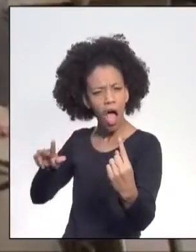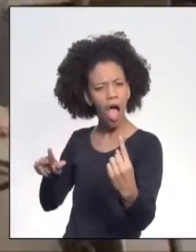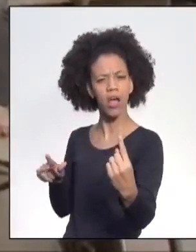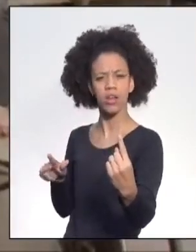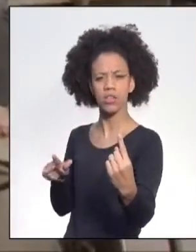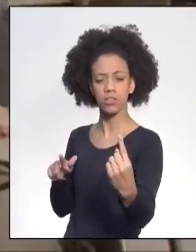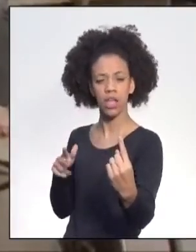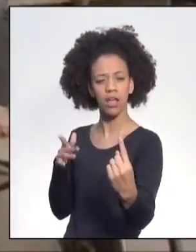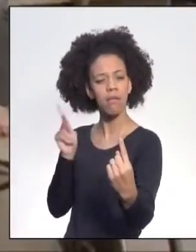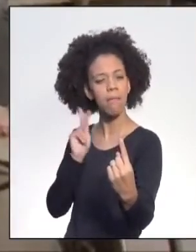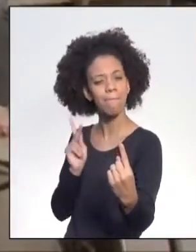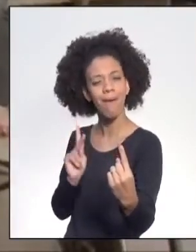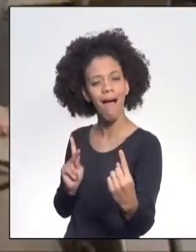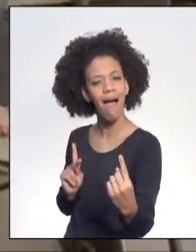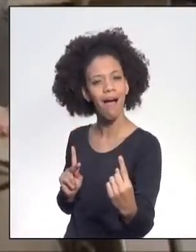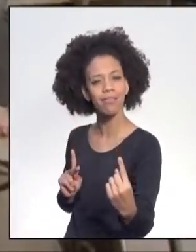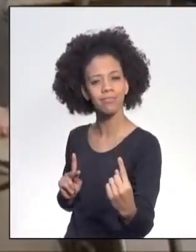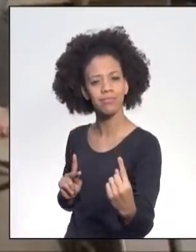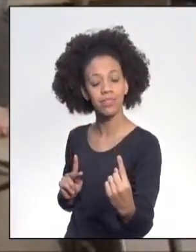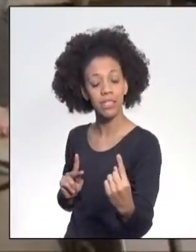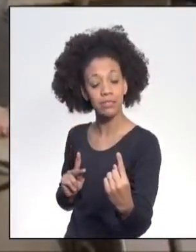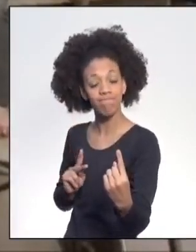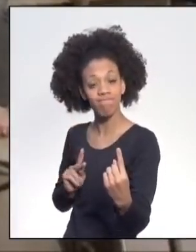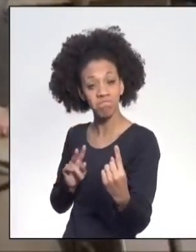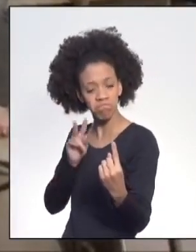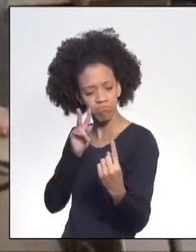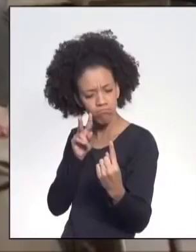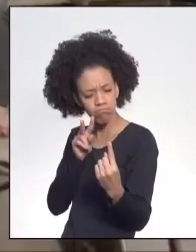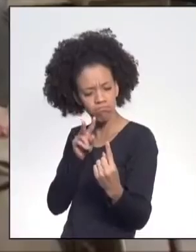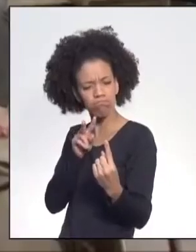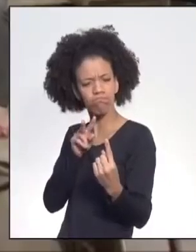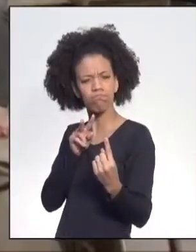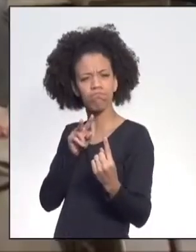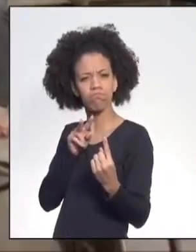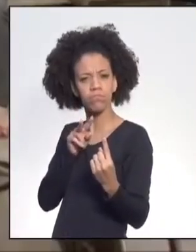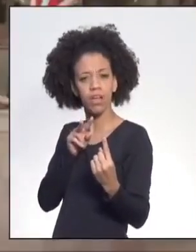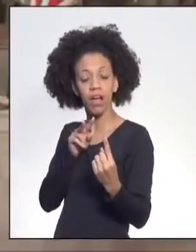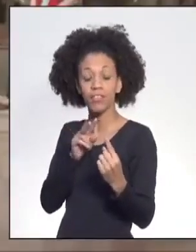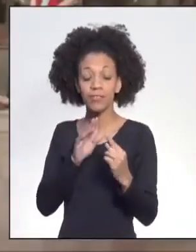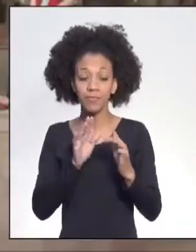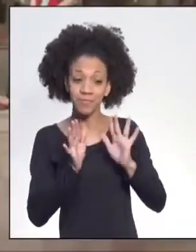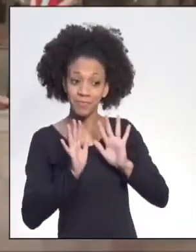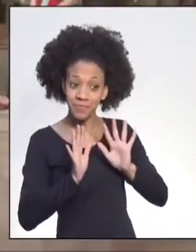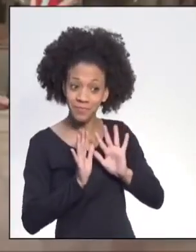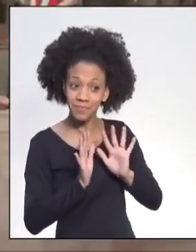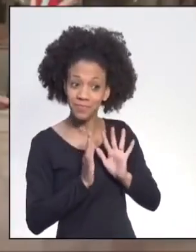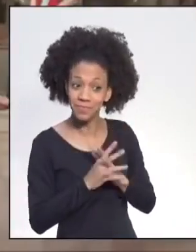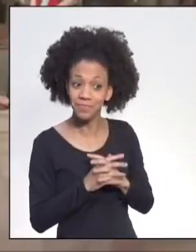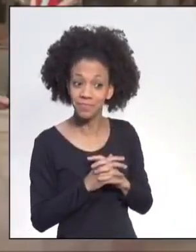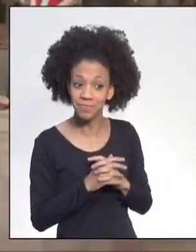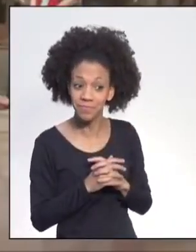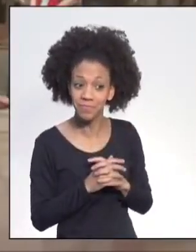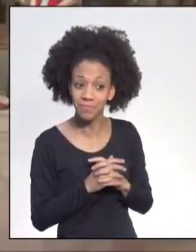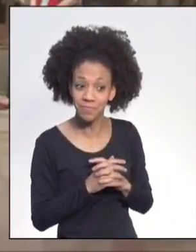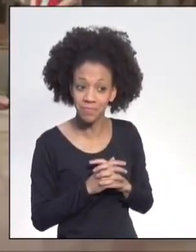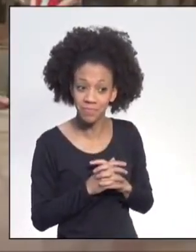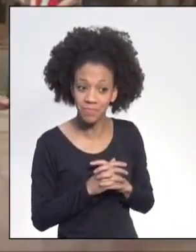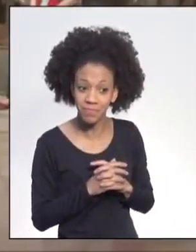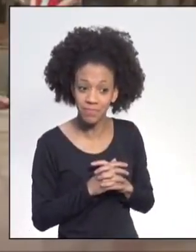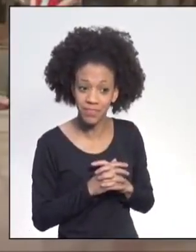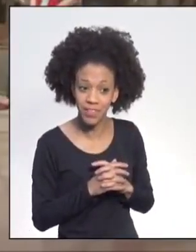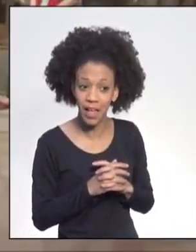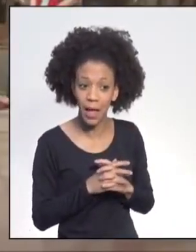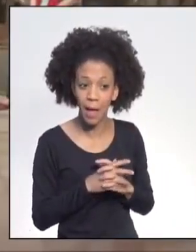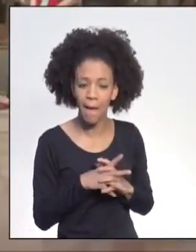muito em paz. Il arrive, O ser chegou mais il se perto présente lui-même. e ele se apresentou. Je suis le paradis, tu peux me donner de l'eau à boire? Eu